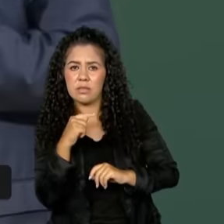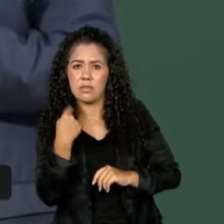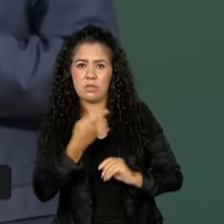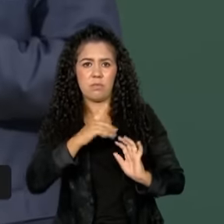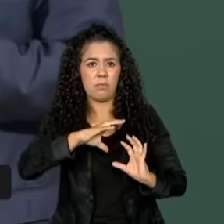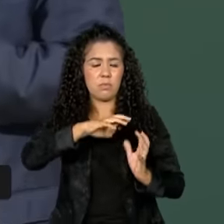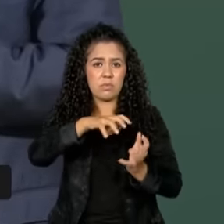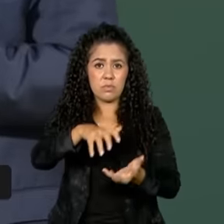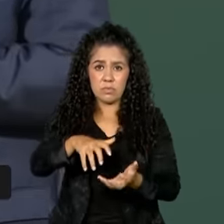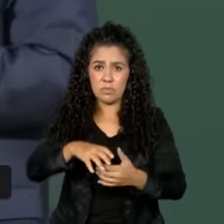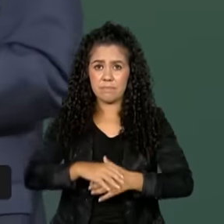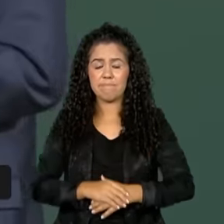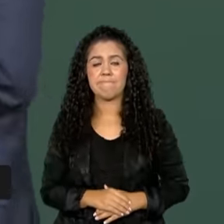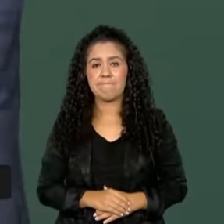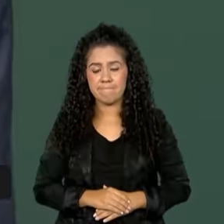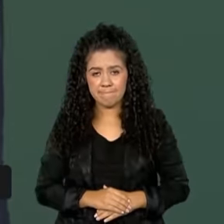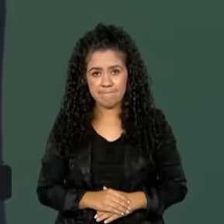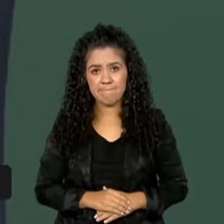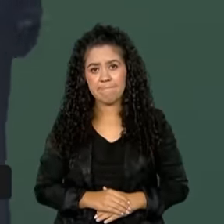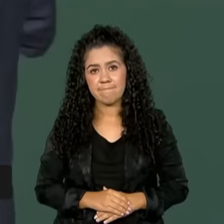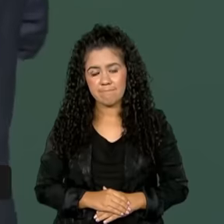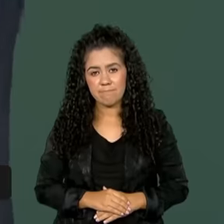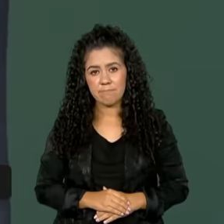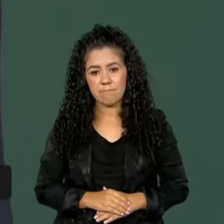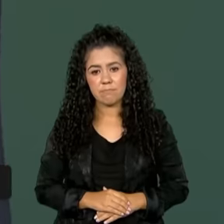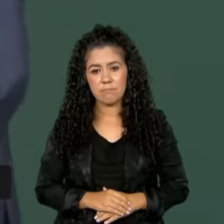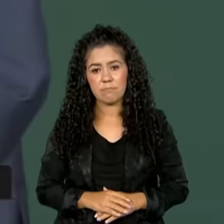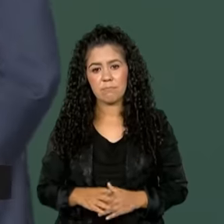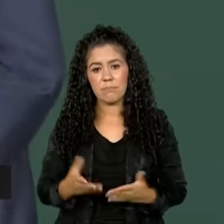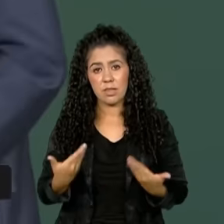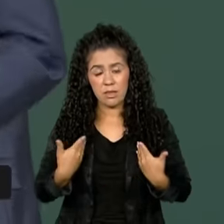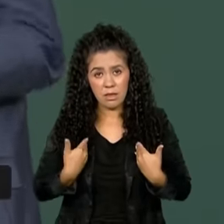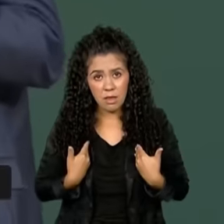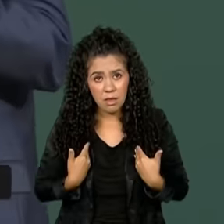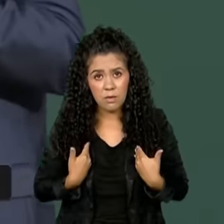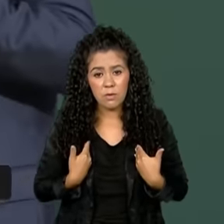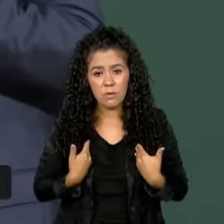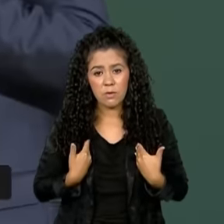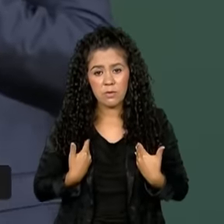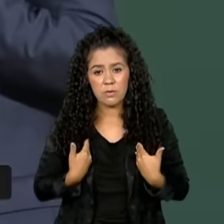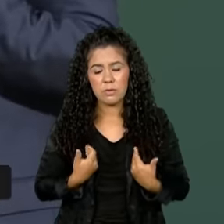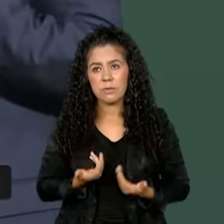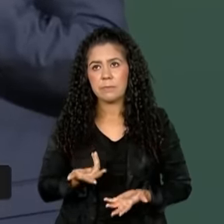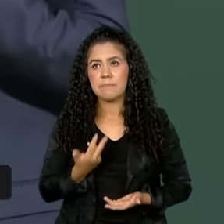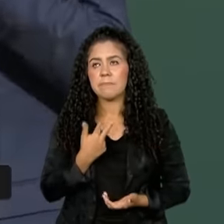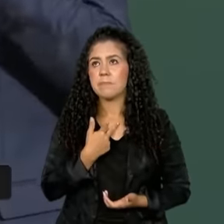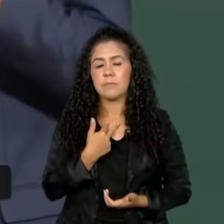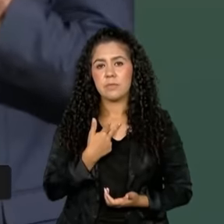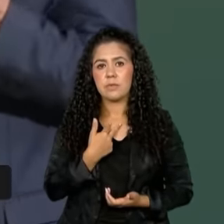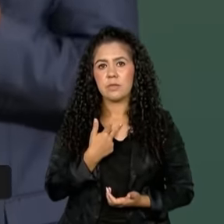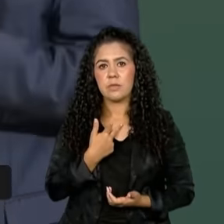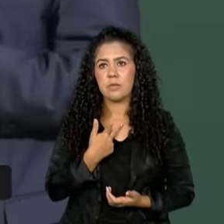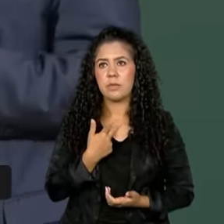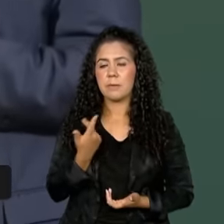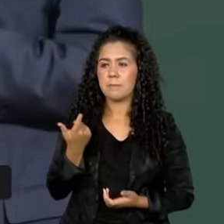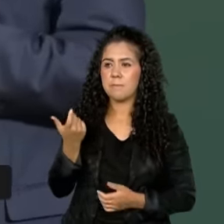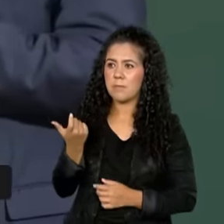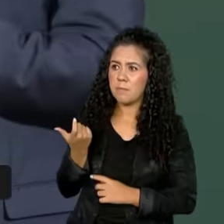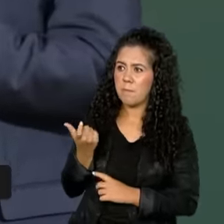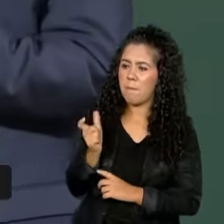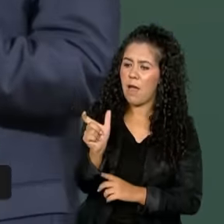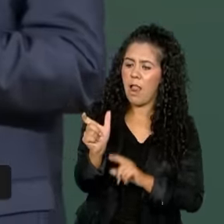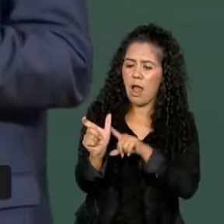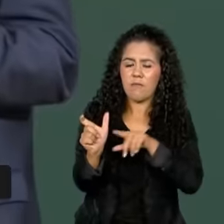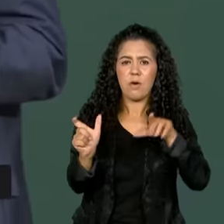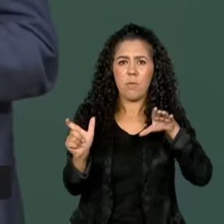E eu não poderia utilizar a palavra sobre a floresta se